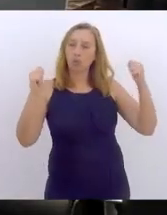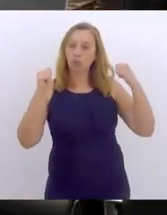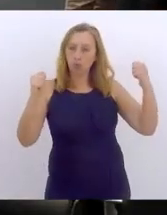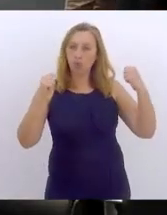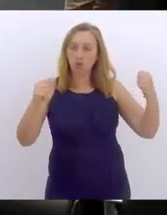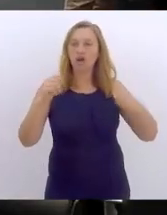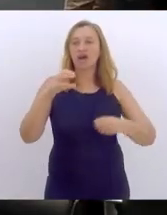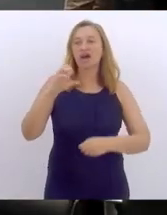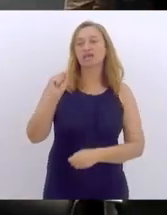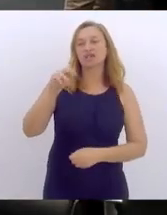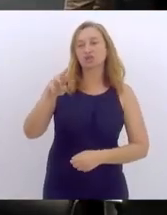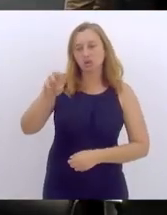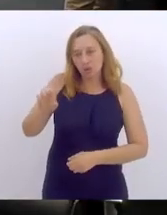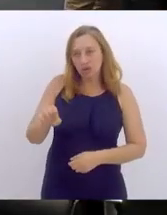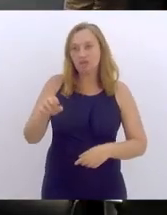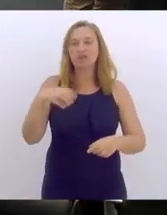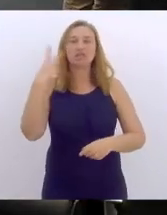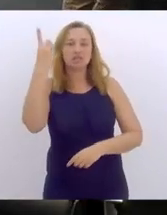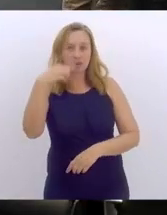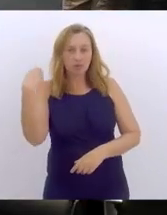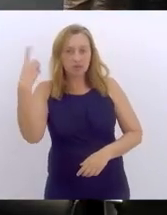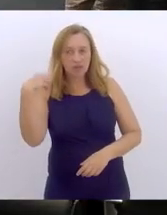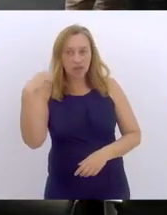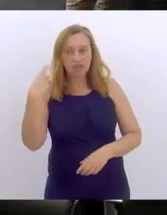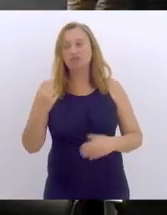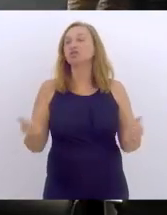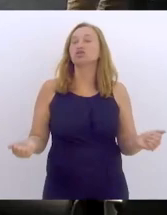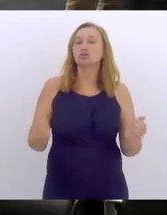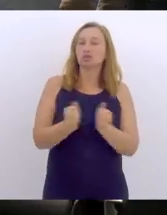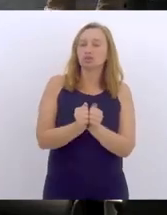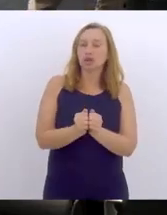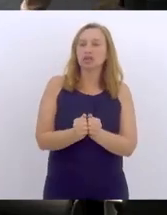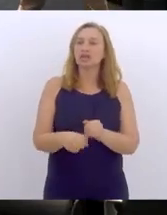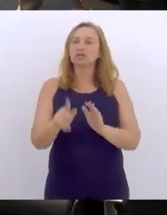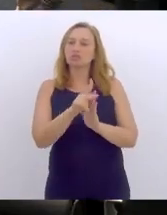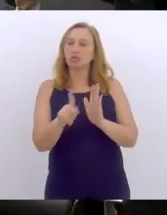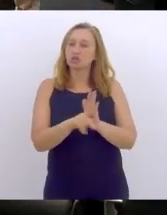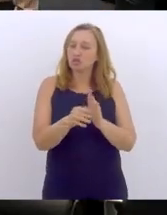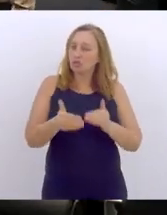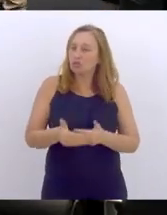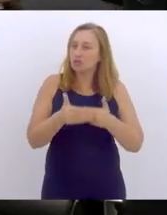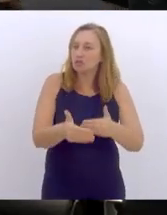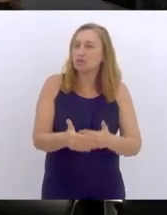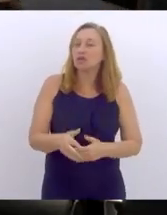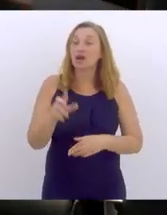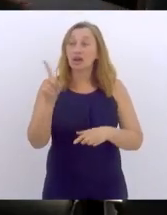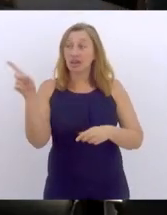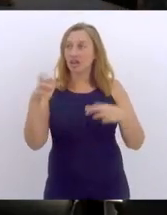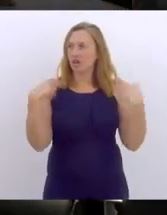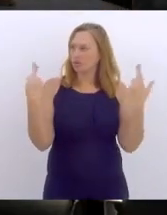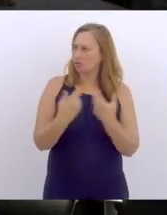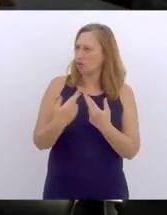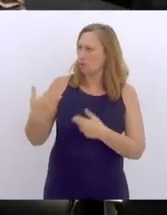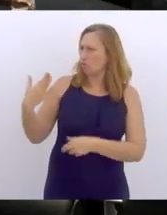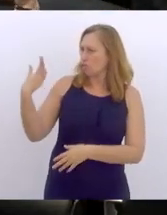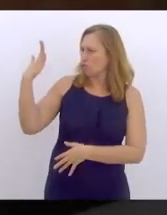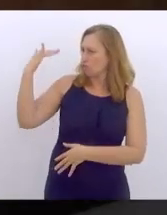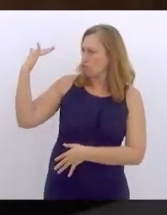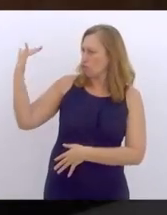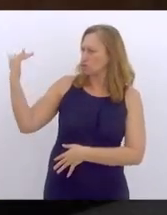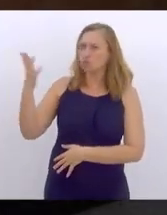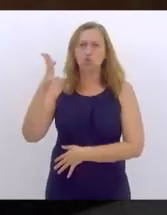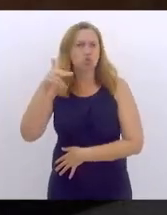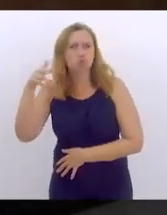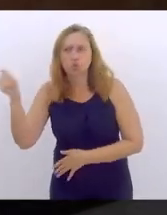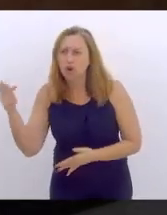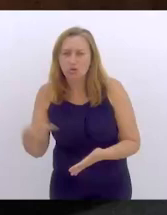Adir, e aos deputados e deputadas que se associaram, que esse projeto avançou. Aquela audiência foi histórica. Nunca tinha havido